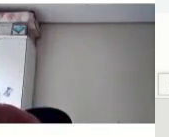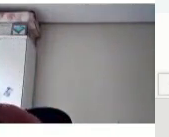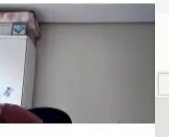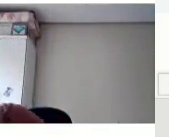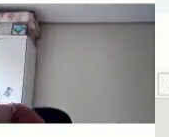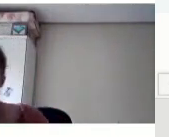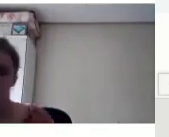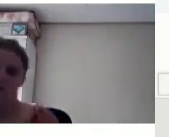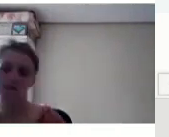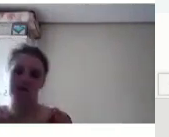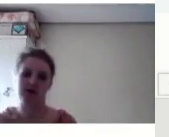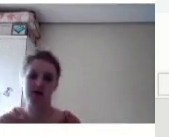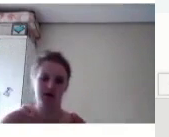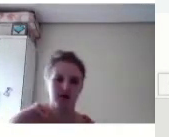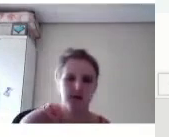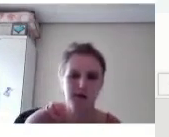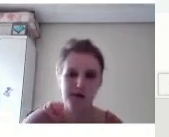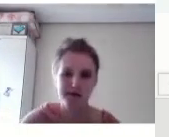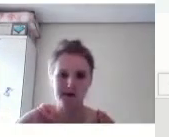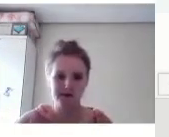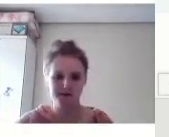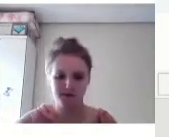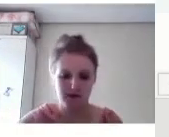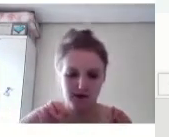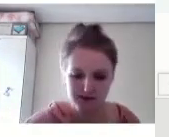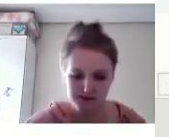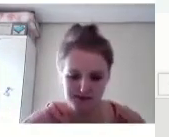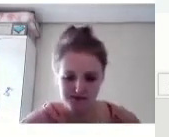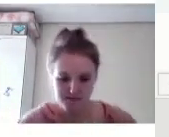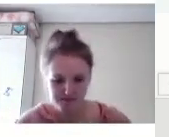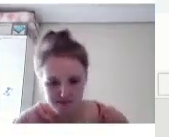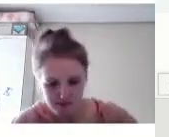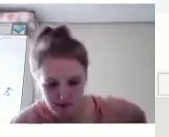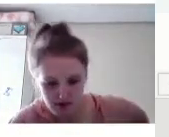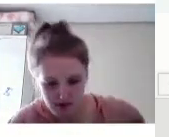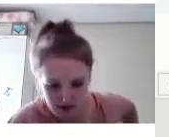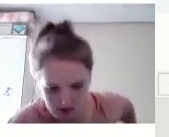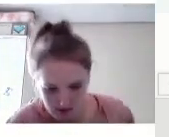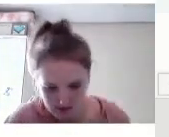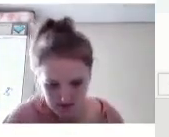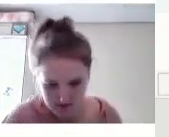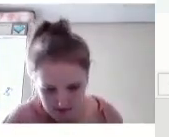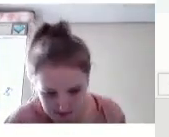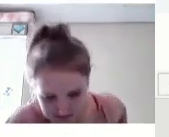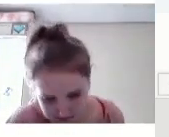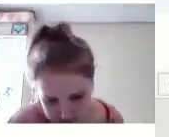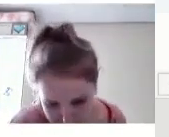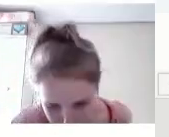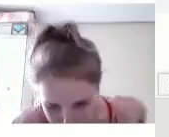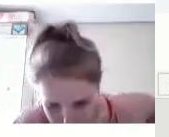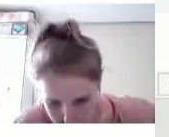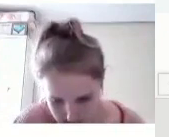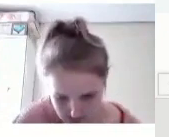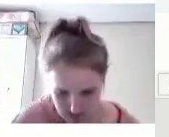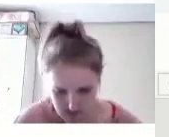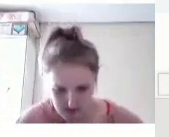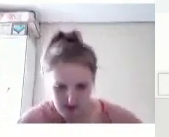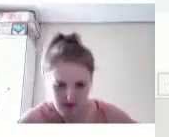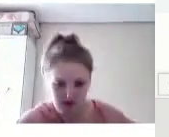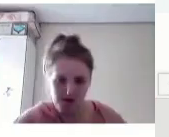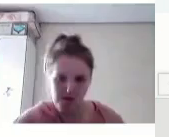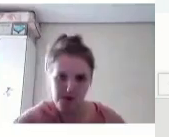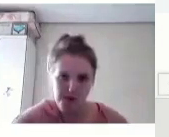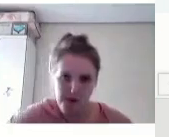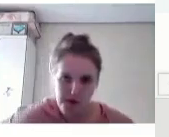del L, né? Ó, eu tenho π, variação do φ ponto, mas lembra que eu tenho um sinal menos na frente do del L, certo? Significando